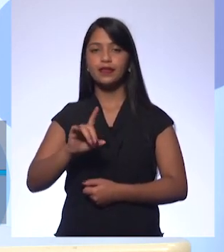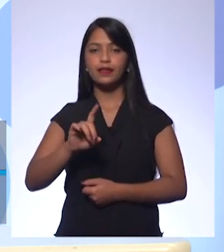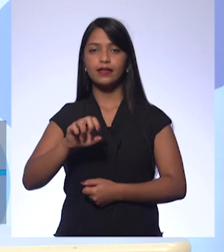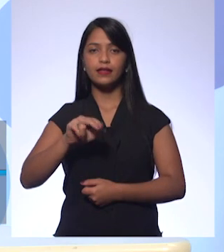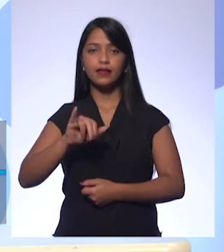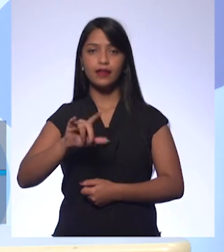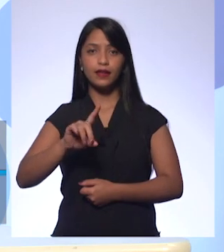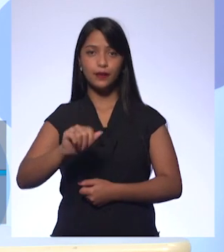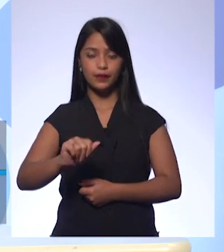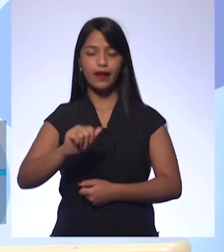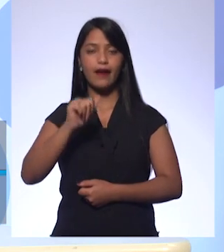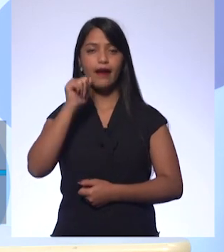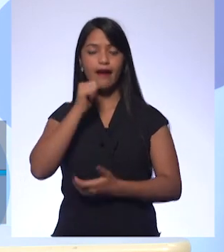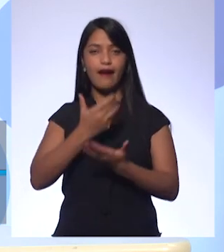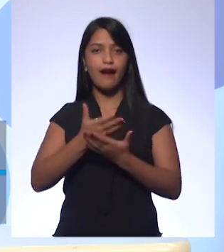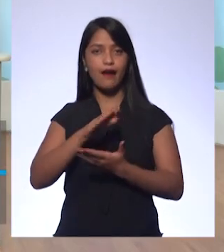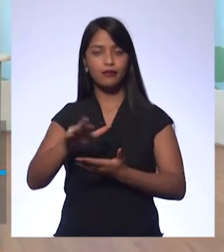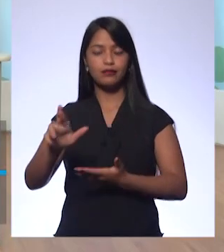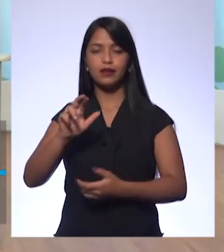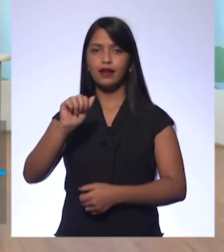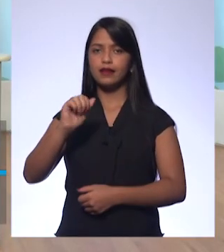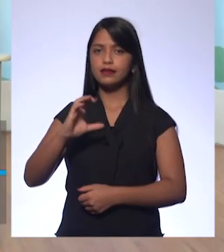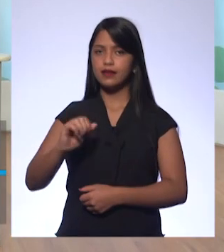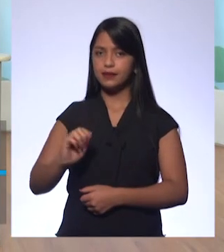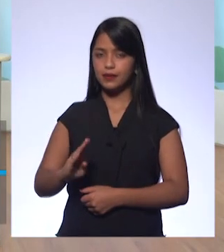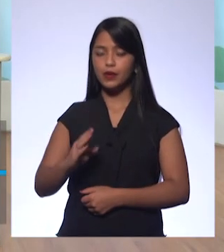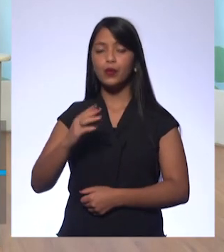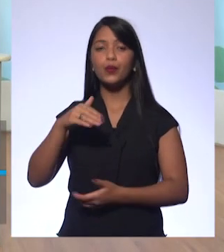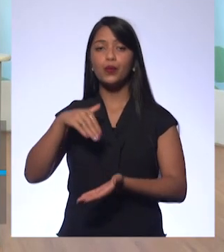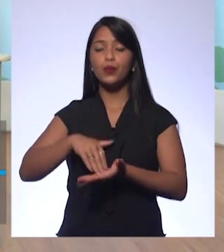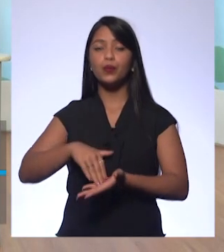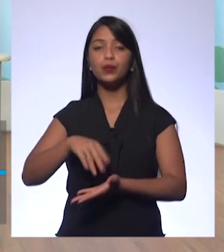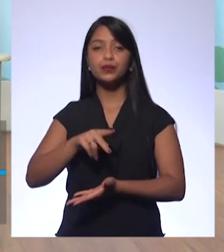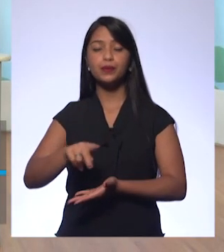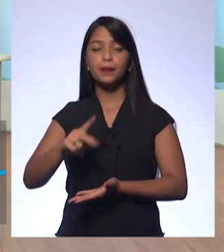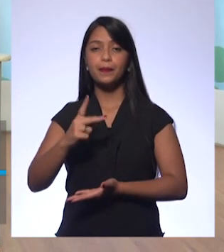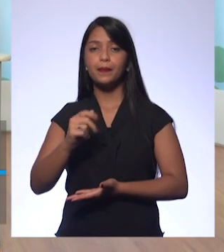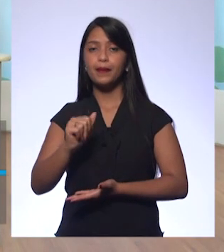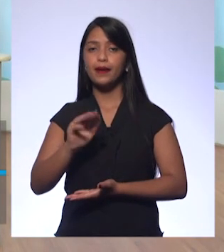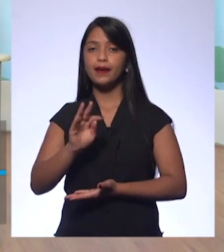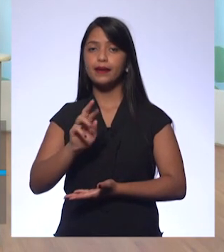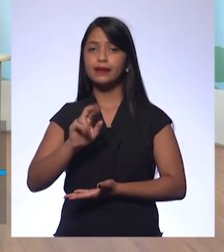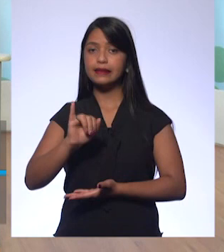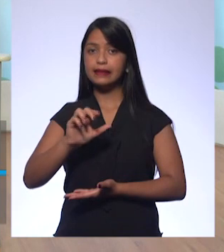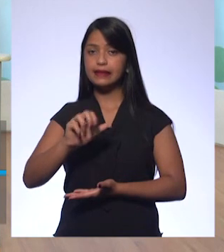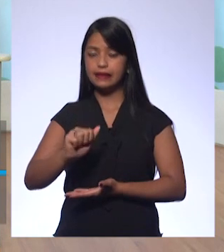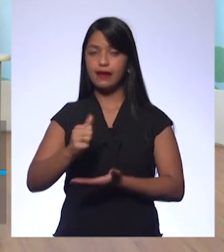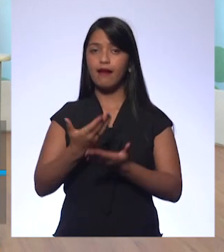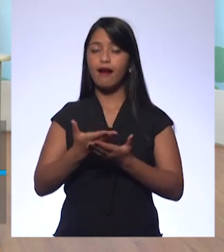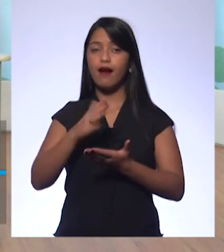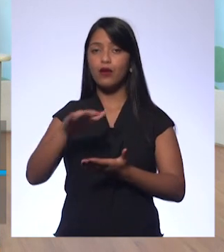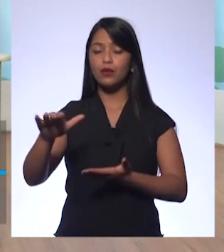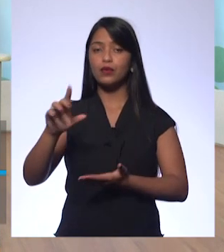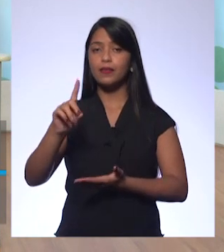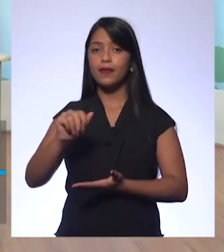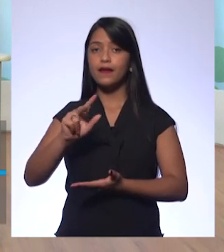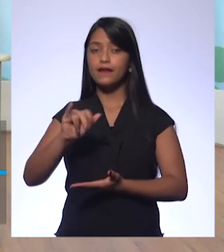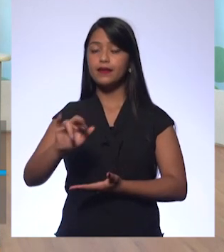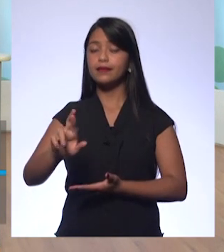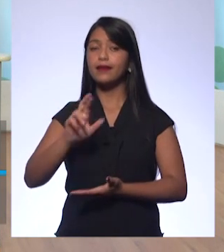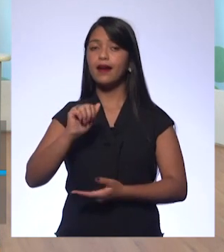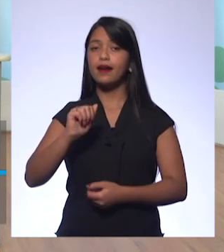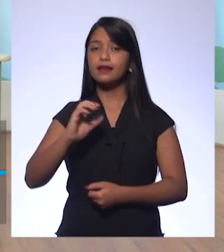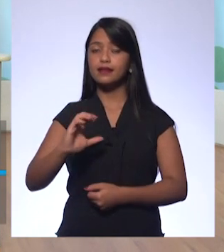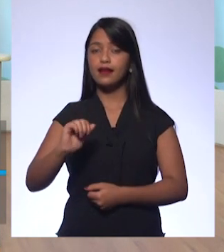C, A, B. Muitas Vou ler mais respostas, um. Né? Da Pro Patrícia, A, C, A, B, o aluno Davi. Tá, eu vi que tem muitas respostas aqui. Acho